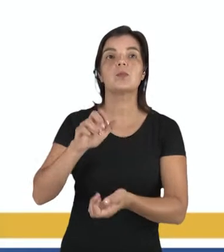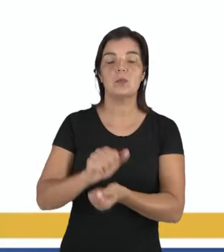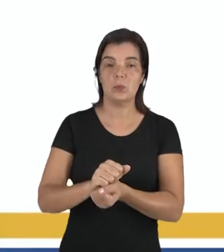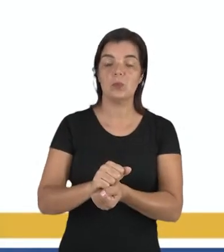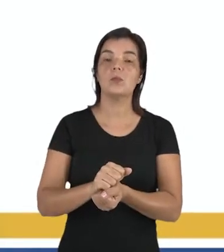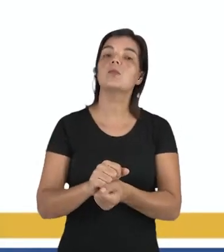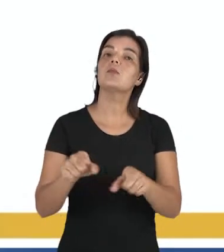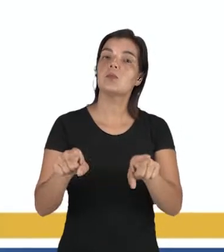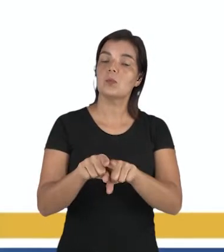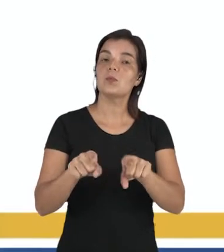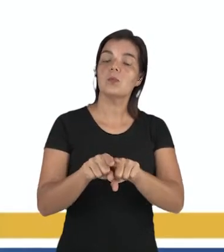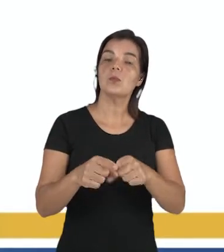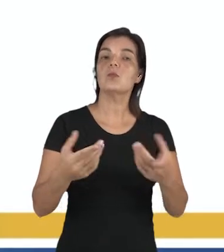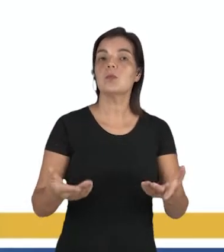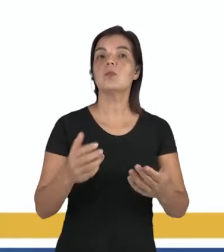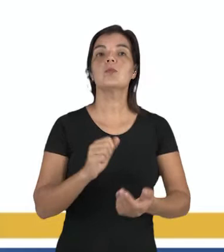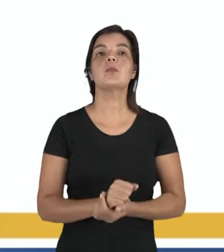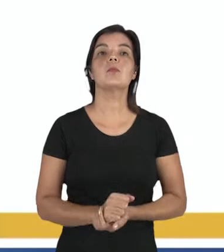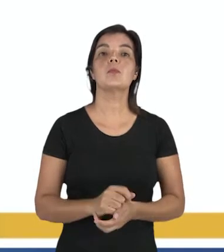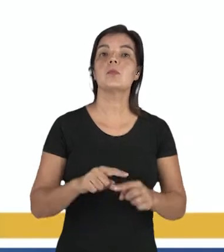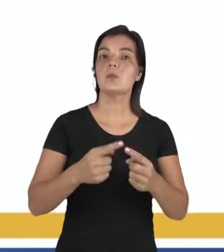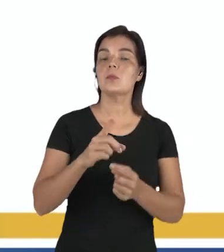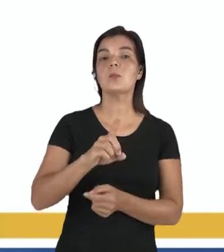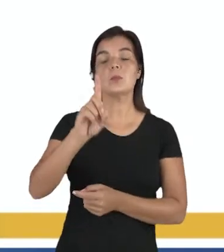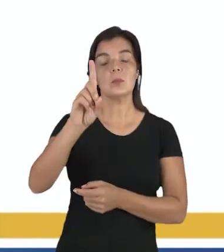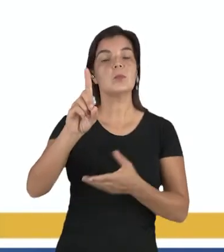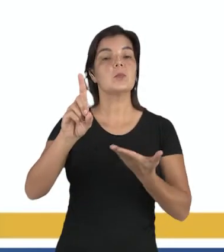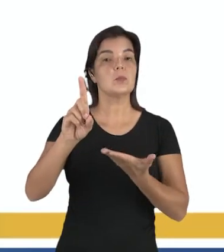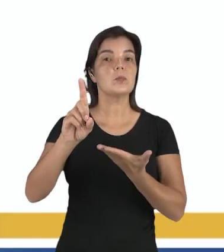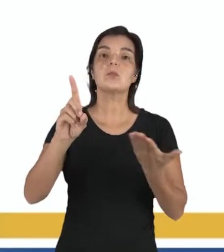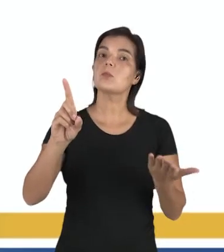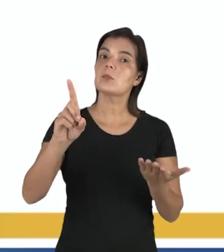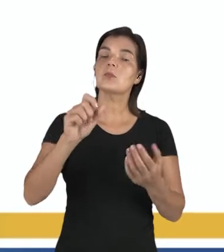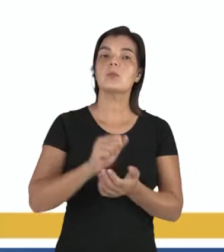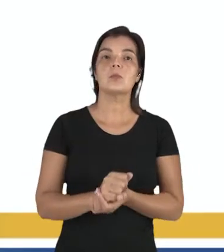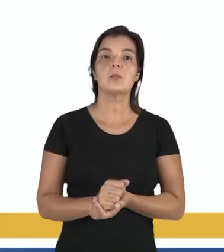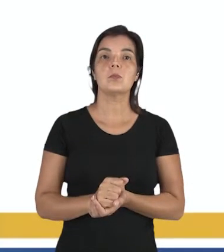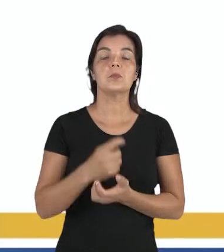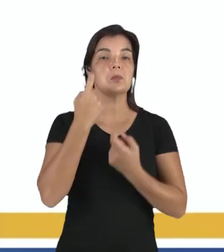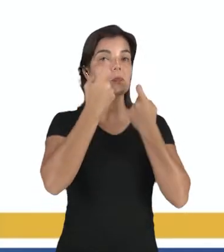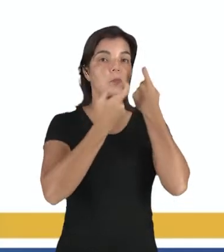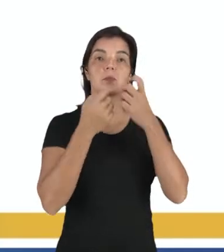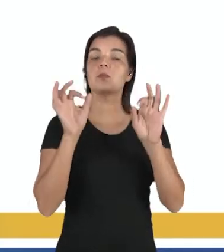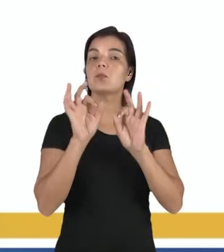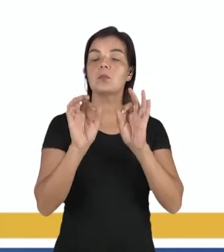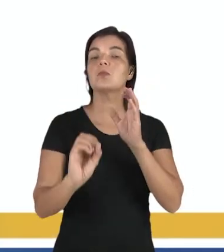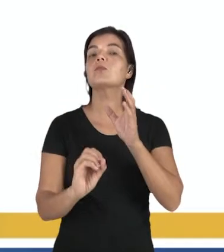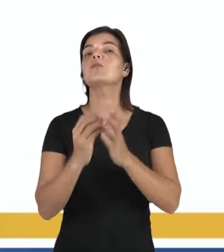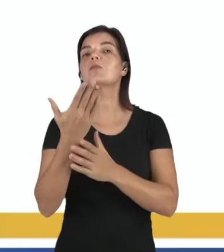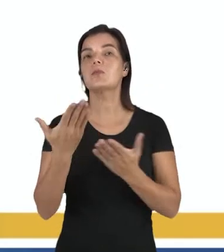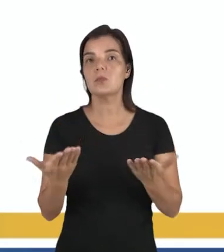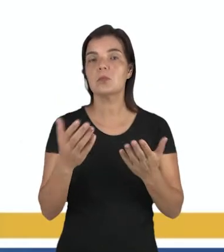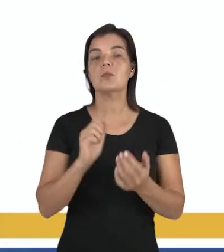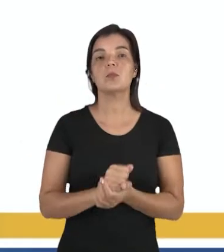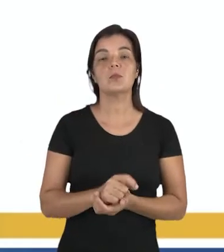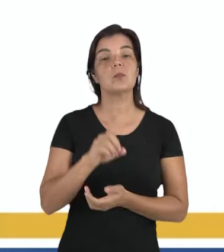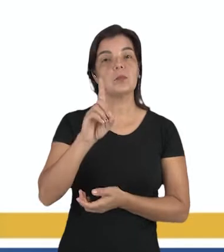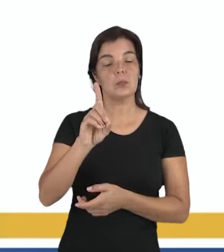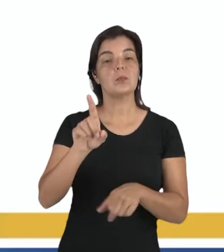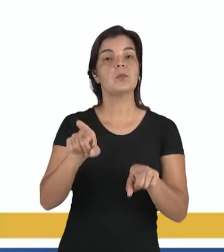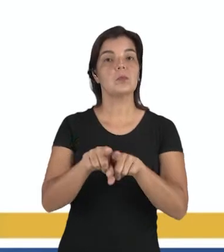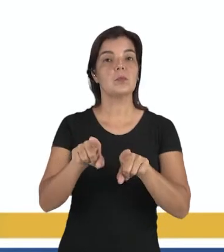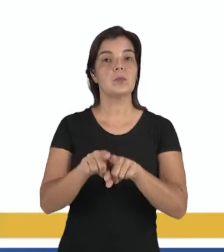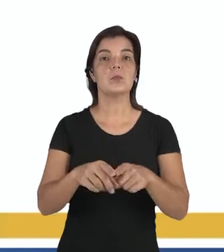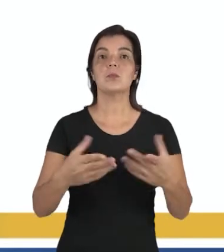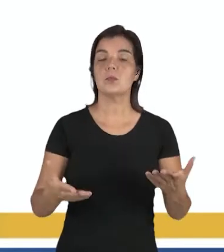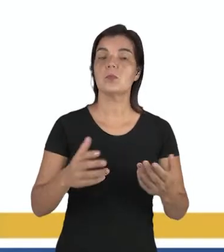esfera que gira, esse motor que gira, mas Deus está lá. Né? Ele não está preocupado com o que foi criado, ele é uma causa que basta a